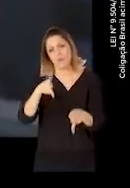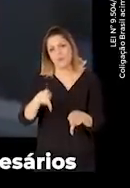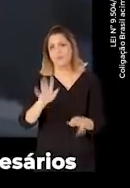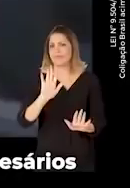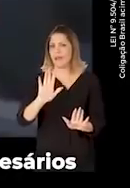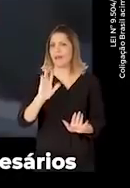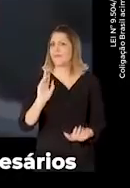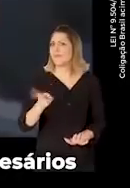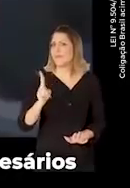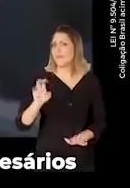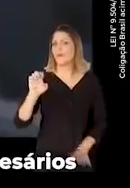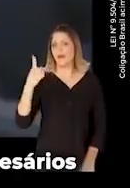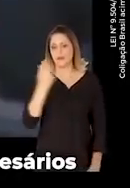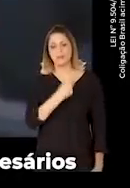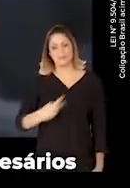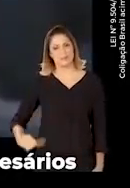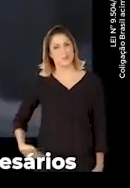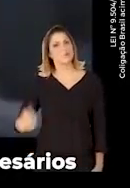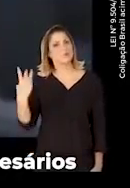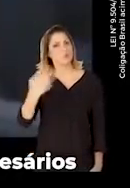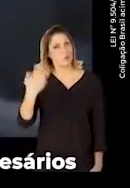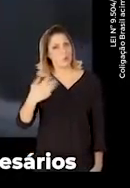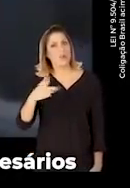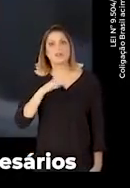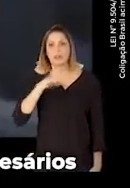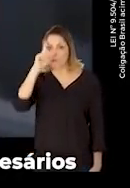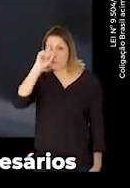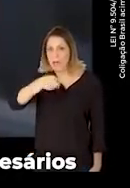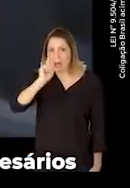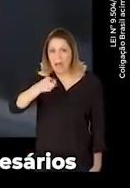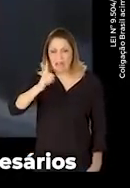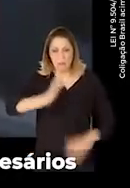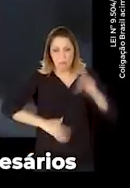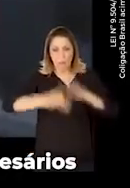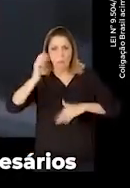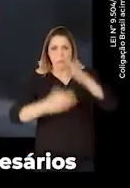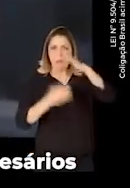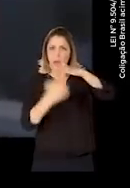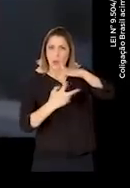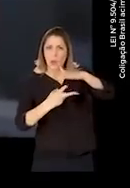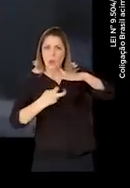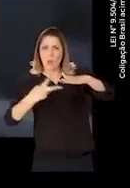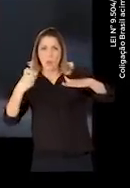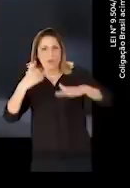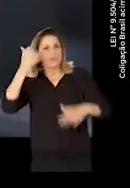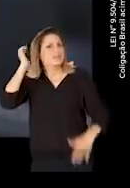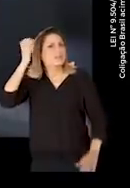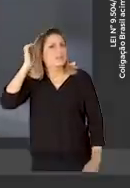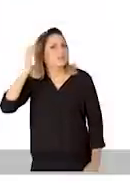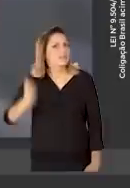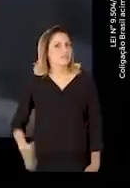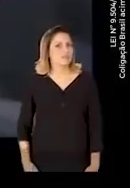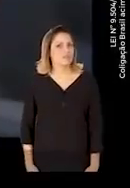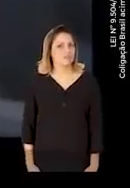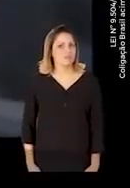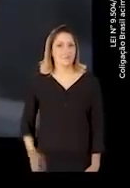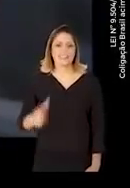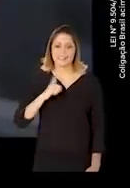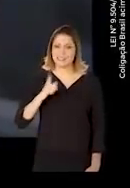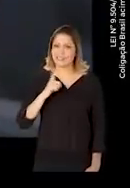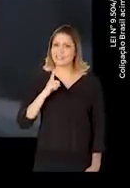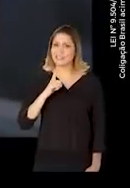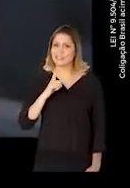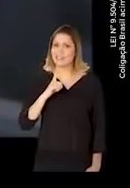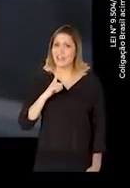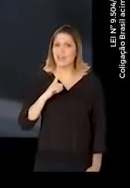povo, é o mesmo ex-presidente que mandou extorquir empresários na cidade de Santo André. E desse